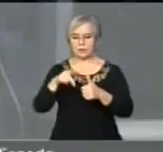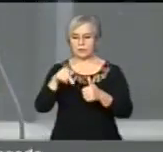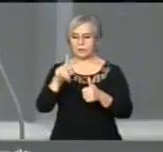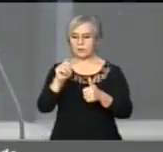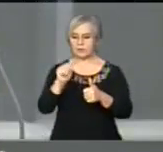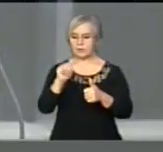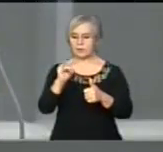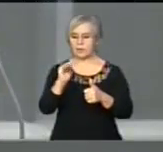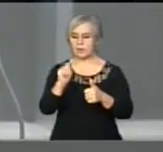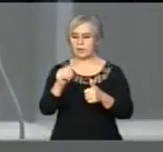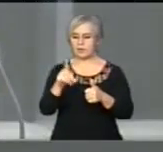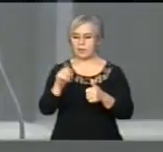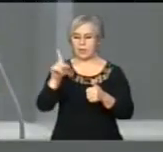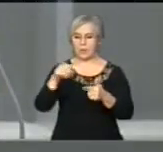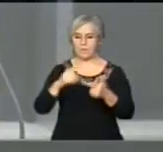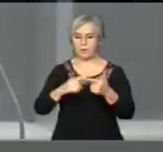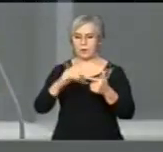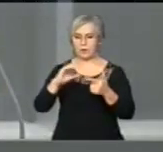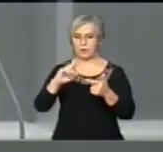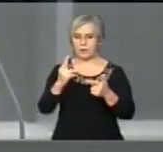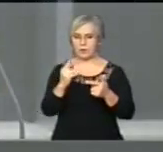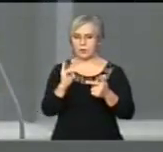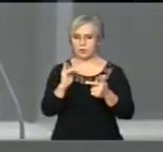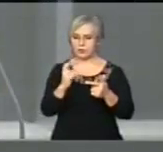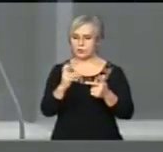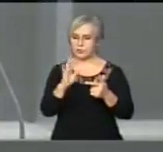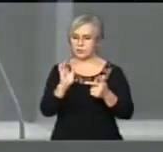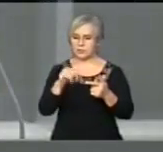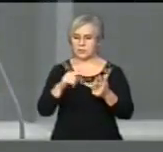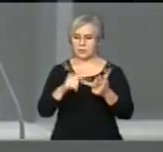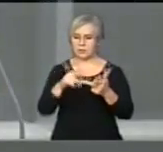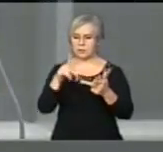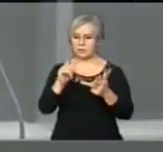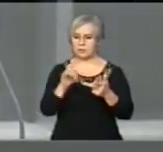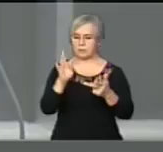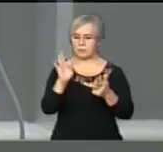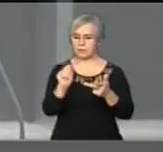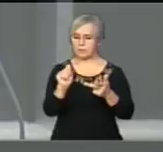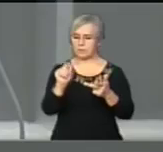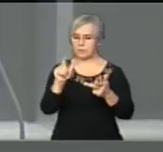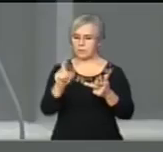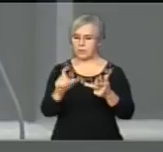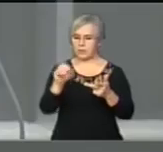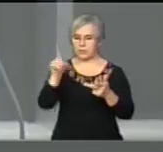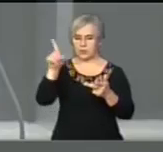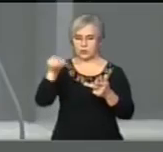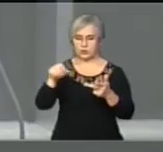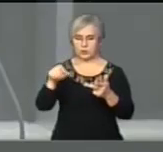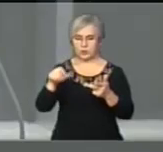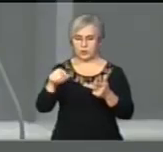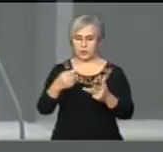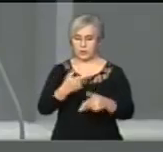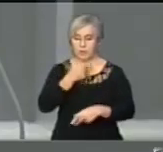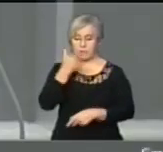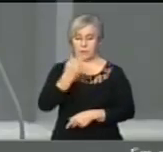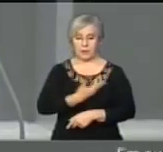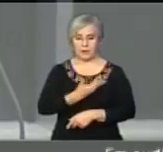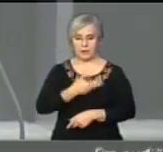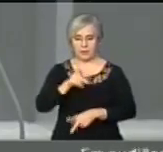Xicrim e Pataxó. Lembrando o grande Graciliano Ramos, o povo não tem amigos, o melhor amigo do povo é o próprio povo